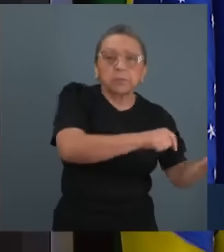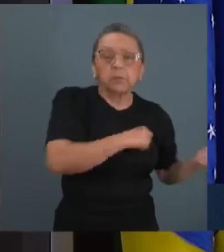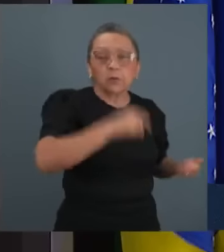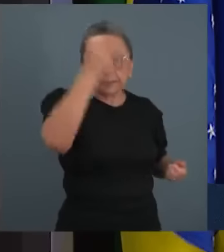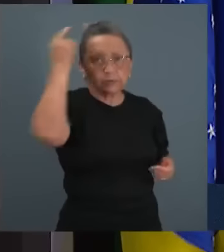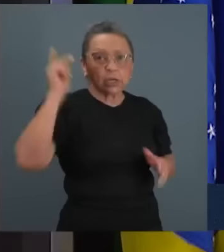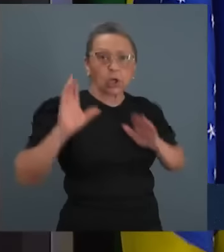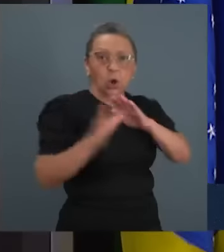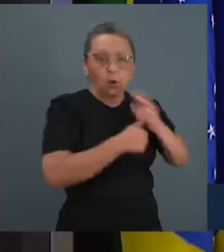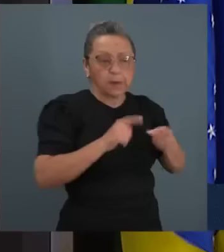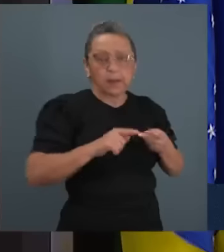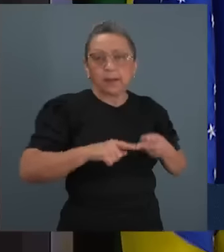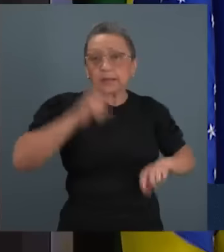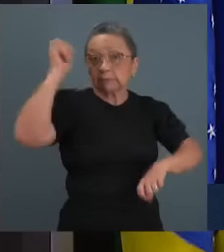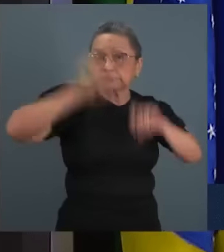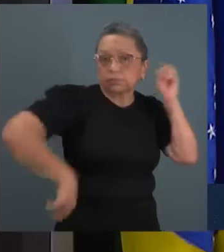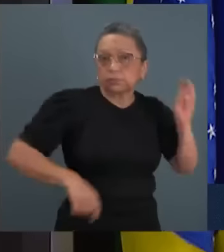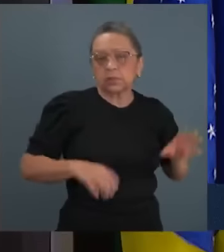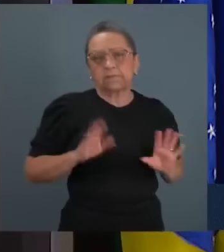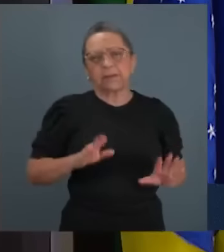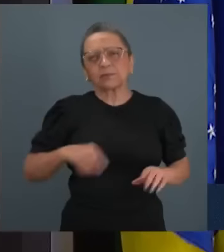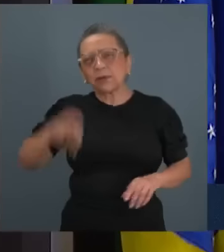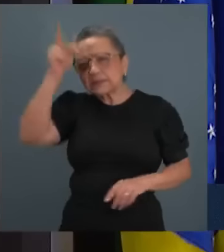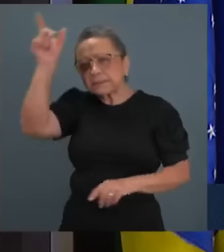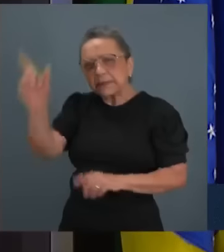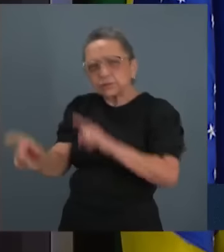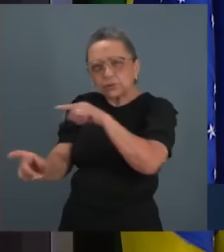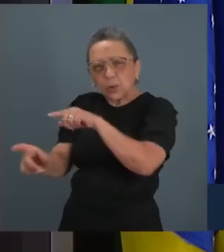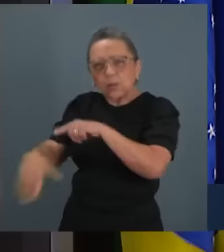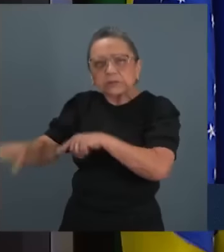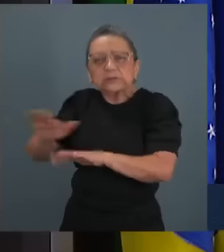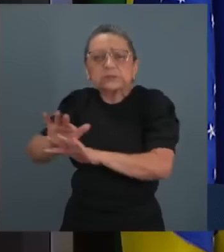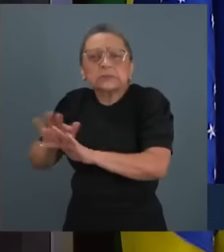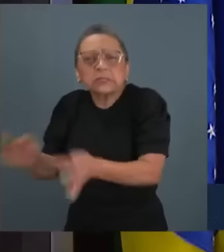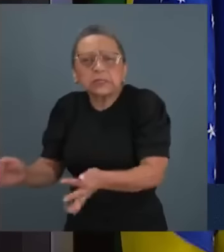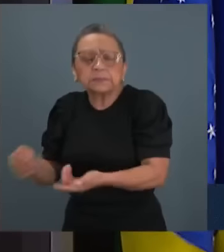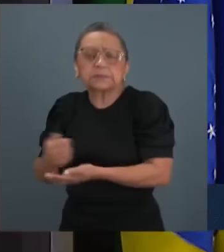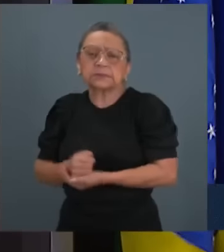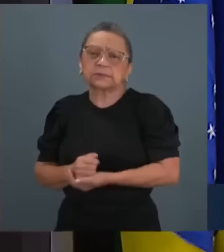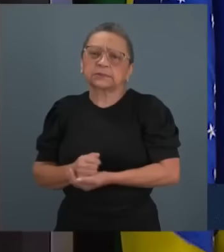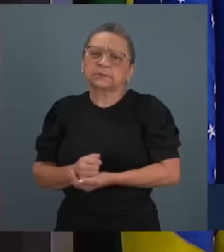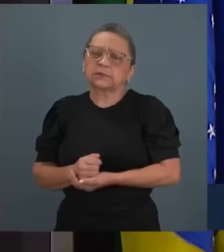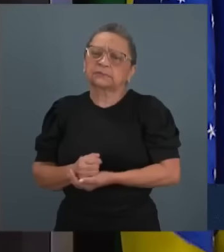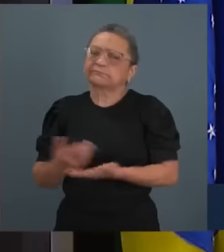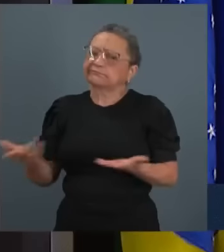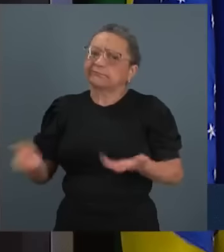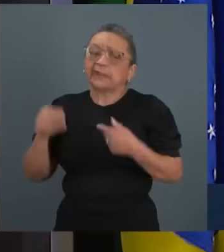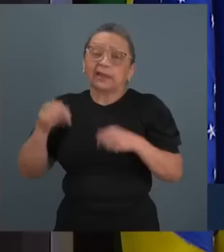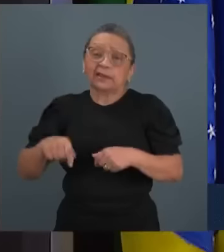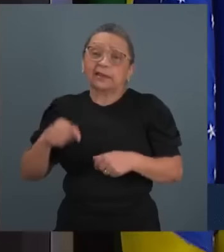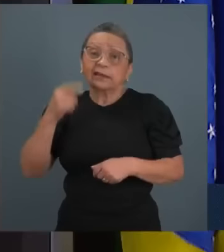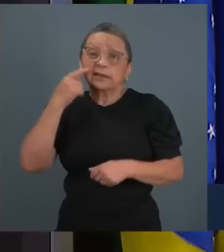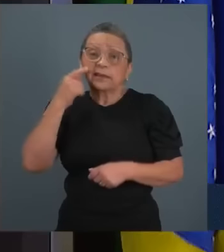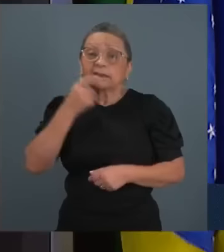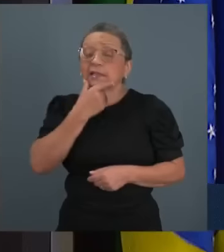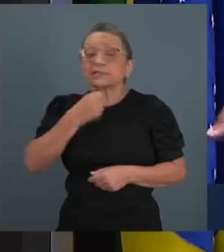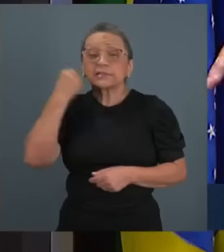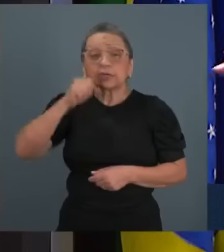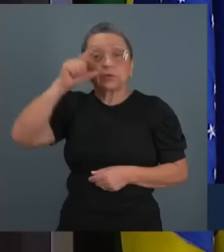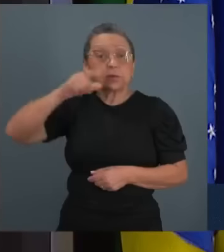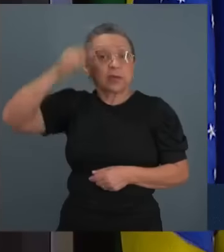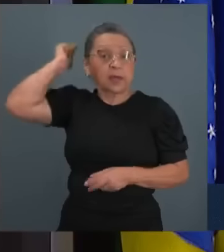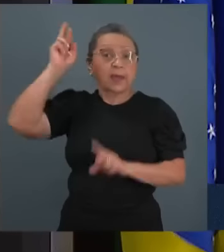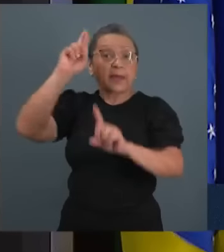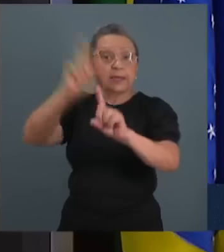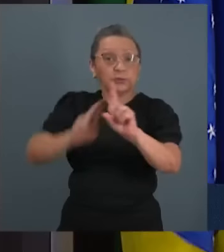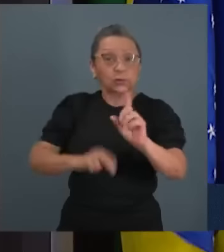brasileiros. E a gente está vendo o Tribunal Secreto aqui, né? Inclusive o senador Espiridião Amin, que é o relator